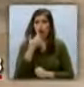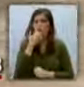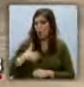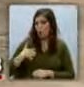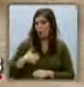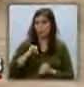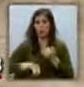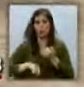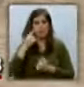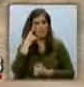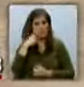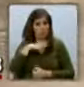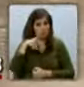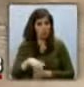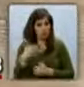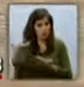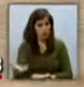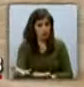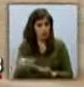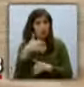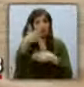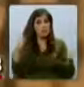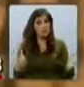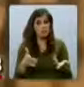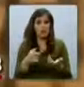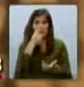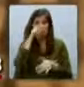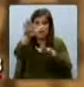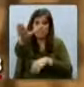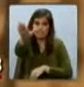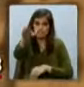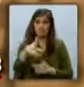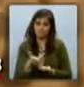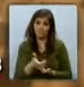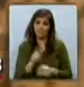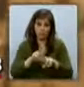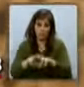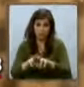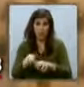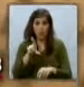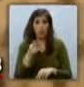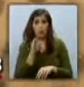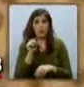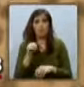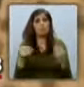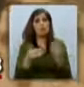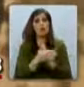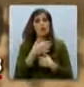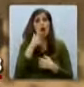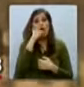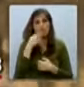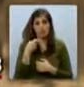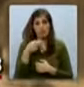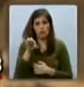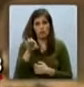um sobrevivente português nos campos de concentração nazis. Luís morreu com 89 anos.